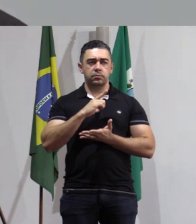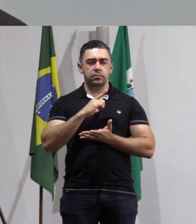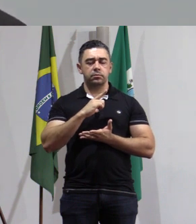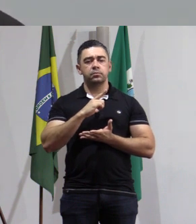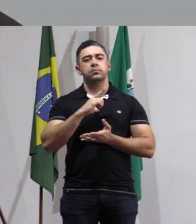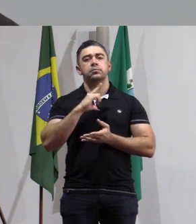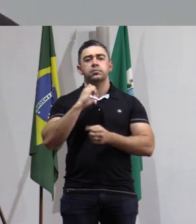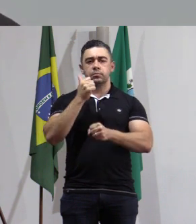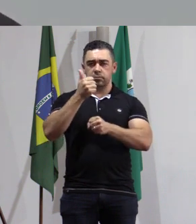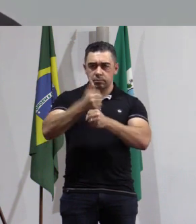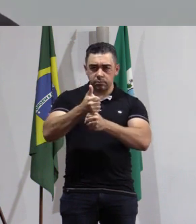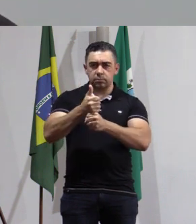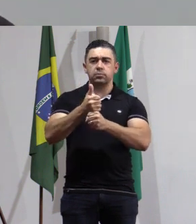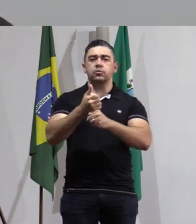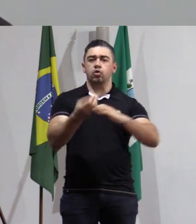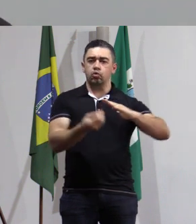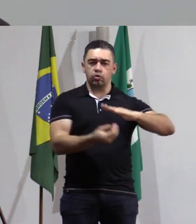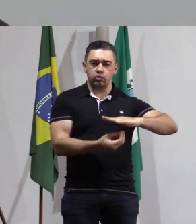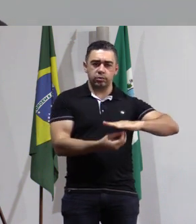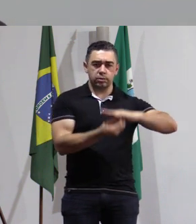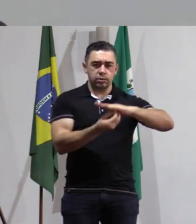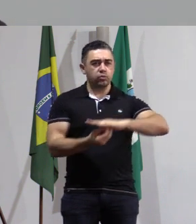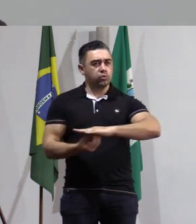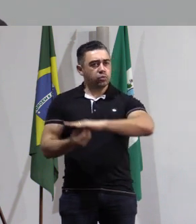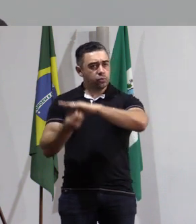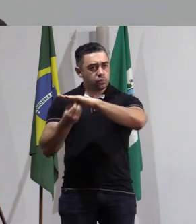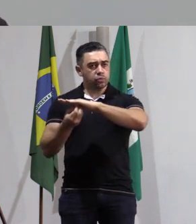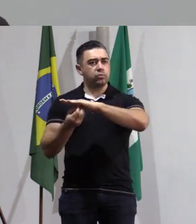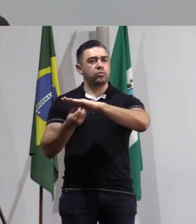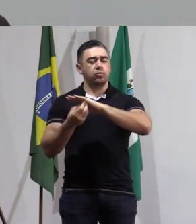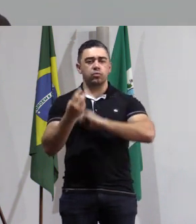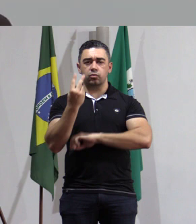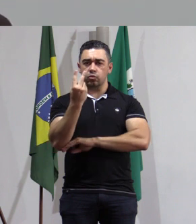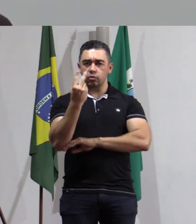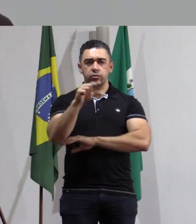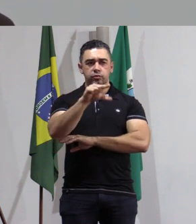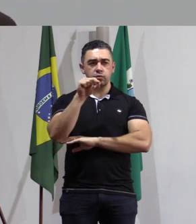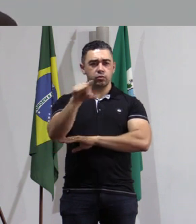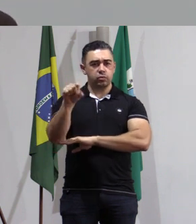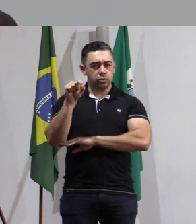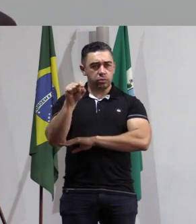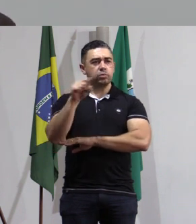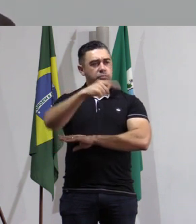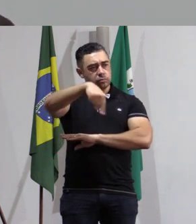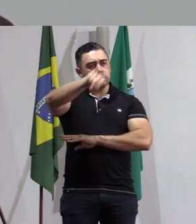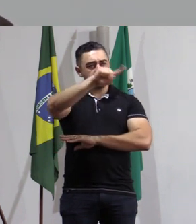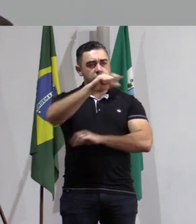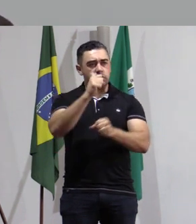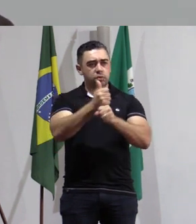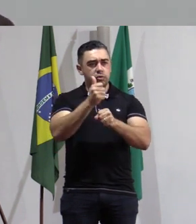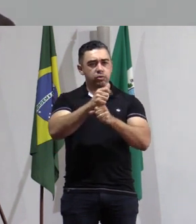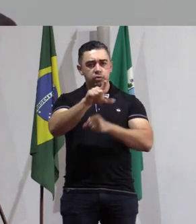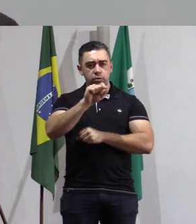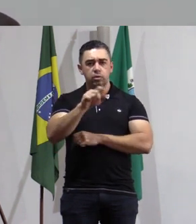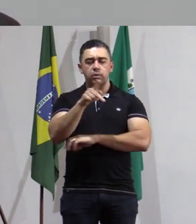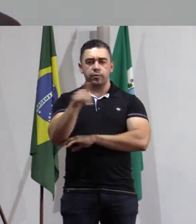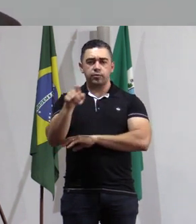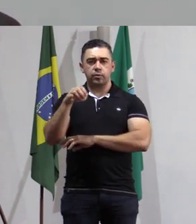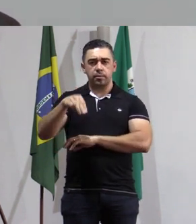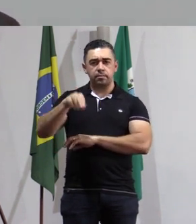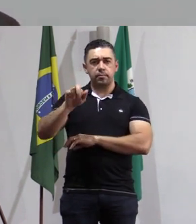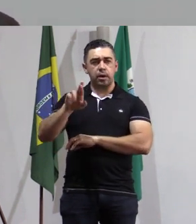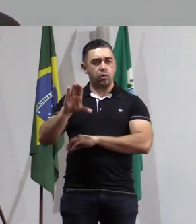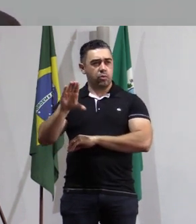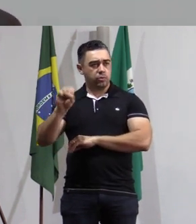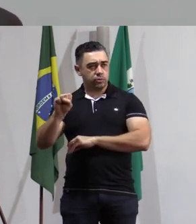dos diretores de setor. 2 diretores de setor foram escolhidos pelos próprios diretores, o professor Marcos Ferraz e o professor